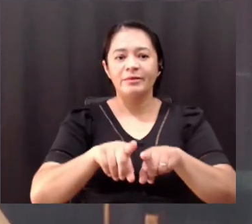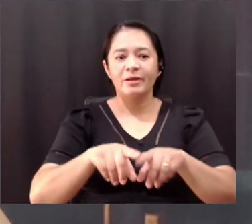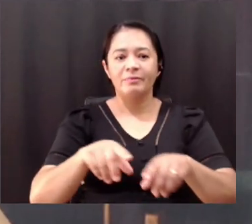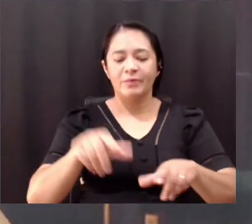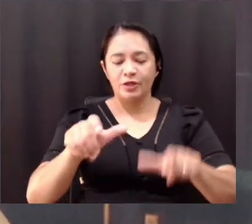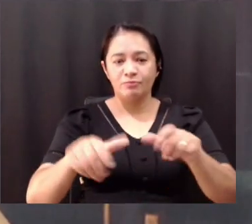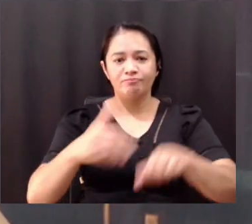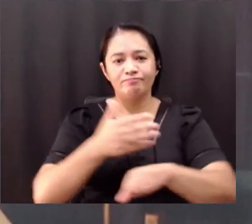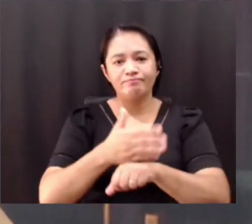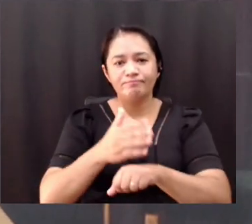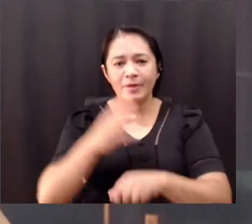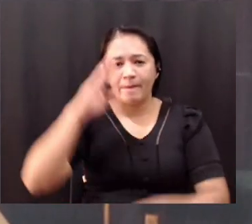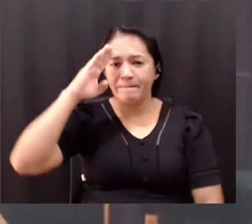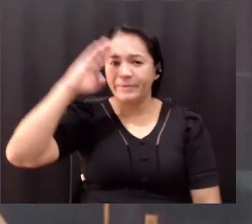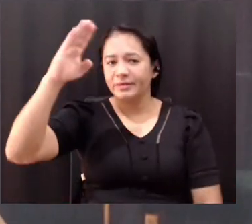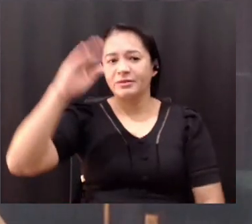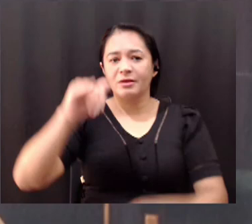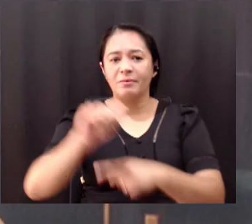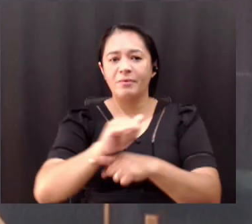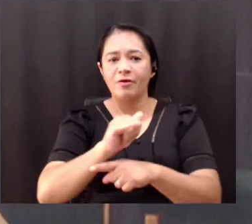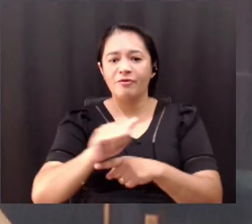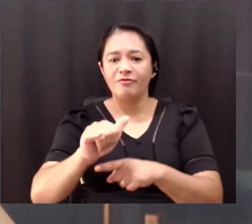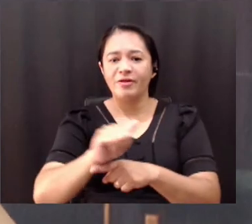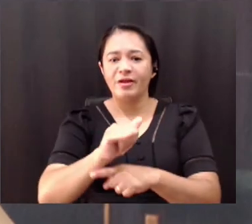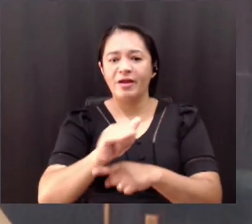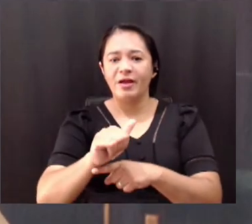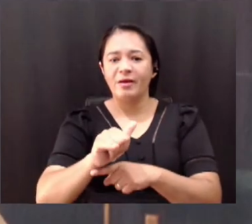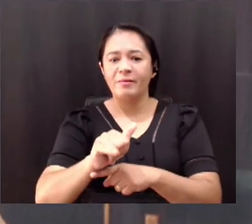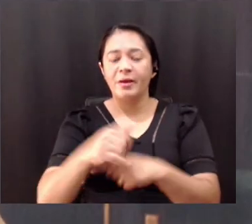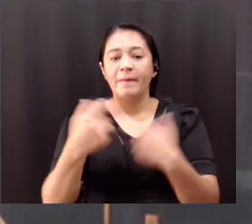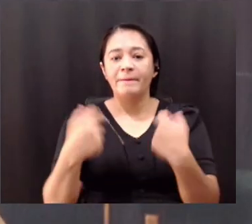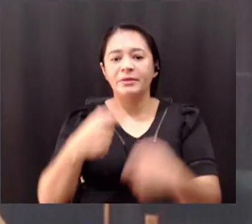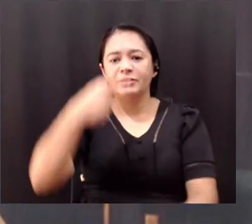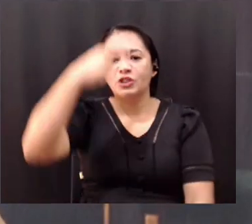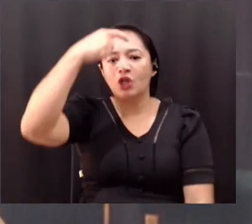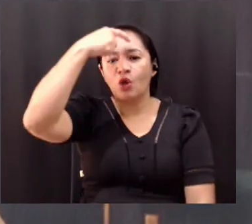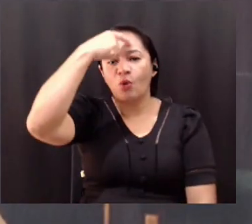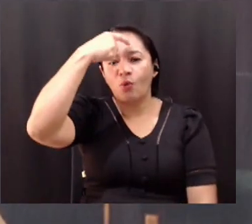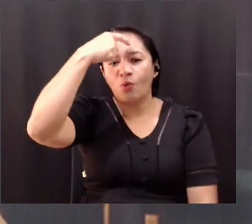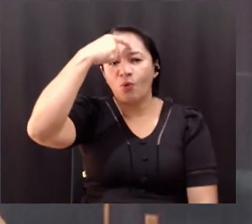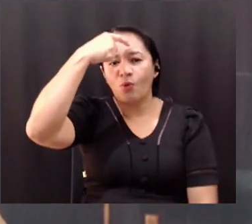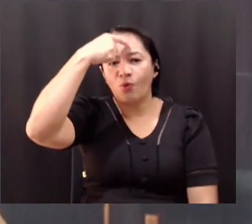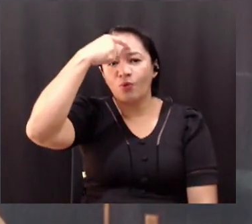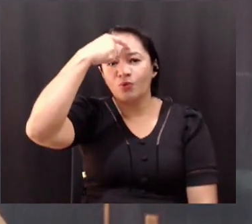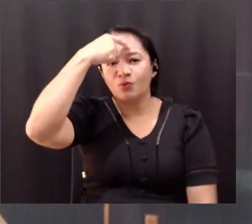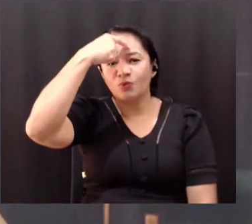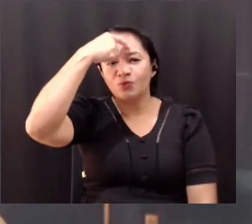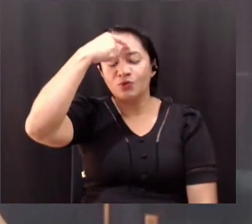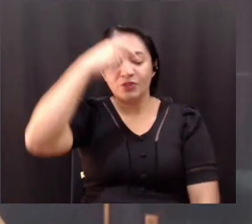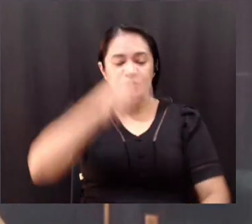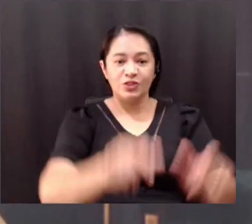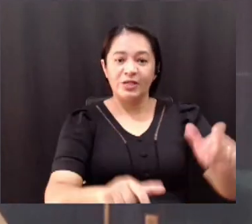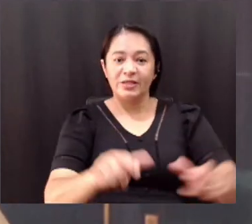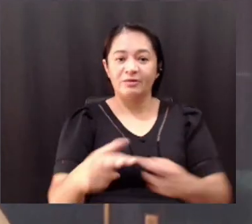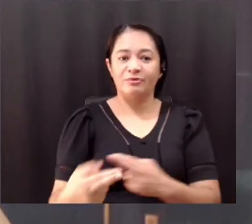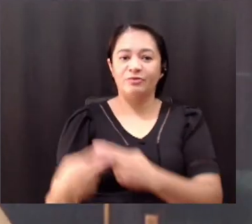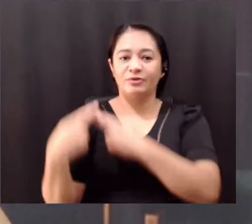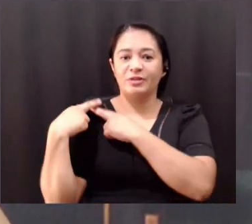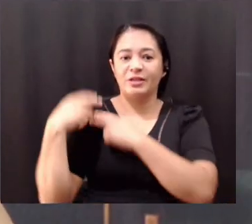isso. É conseguir conscientizar os gestores, treinar as pessoas para que evite esse tipo de